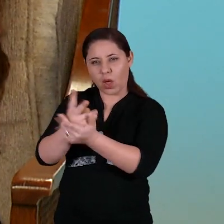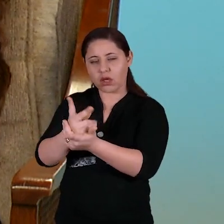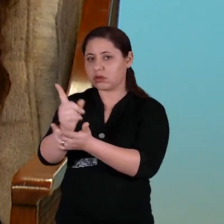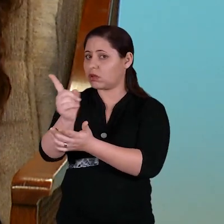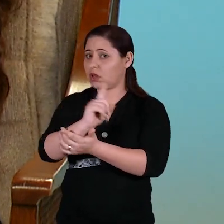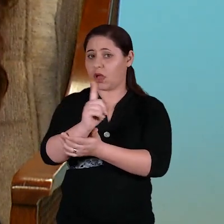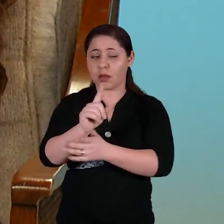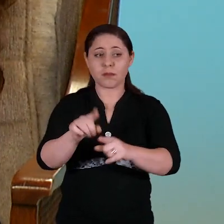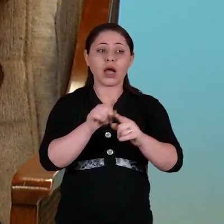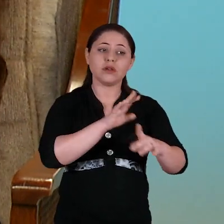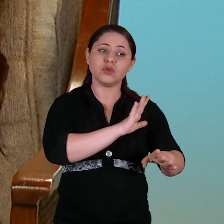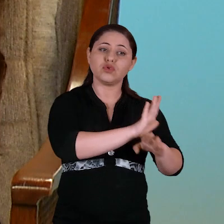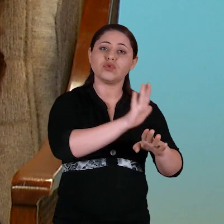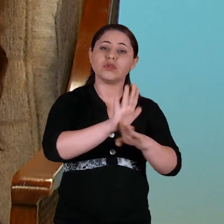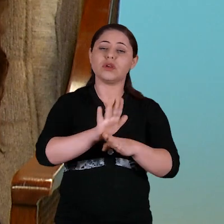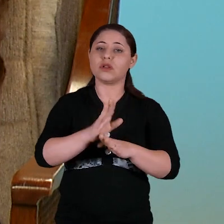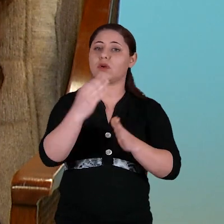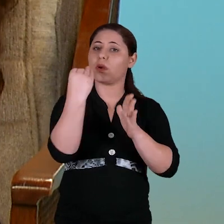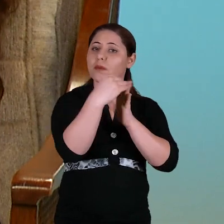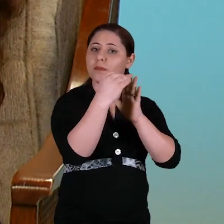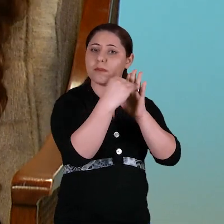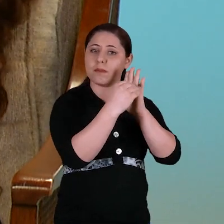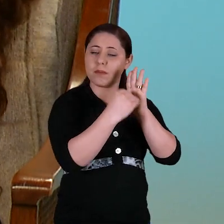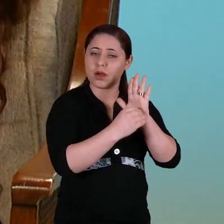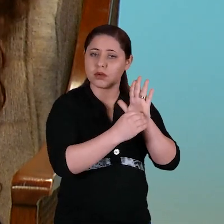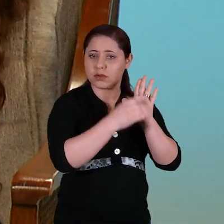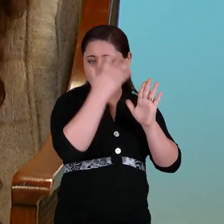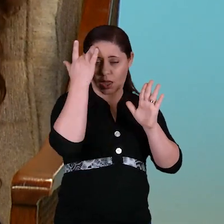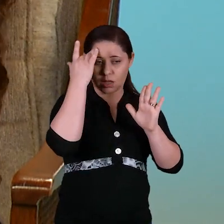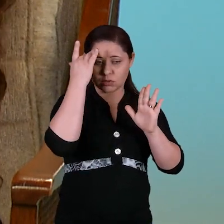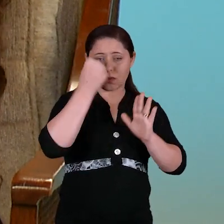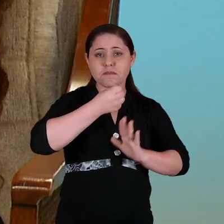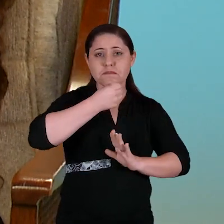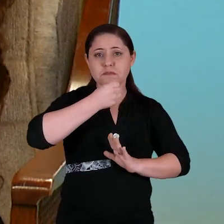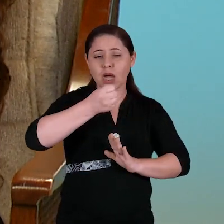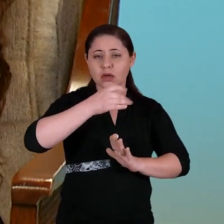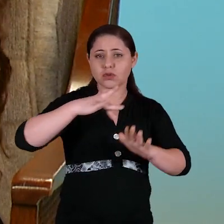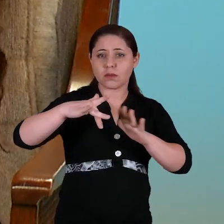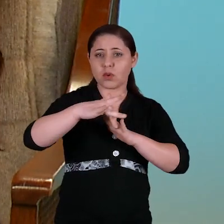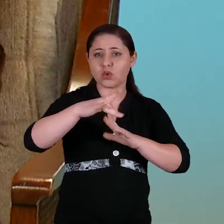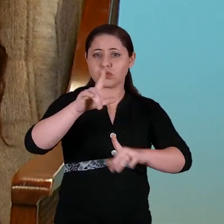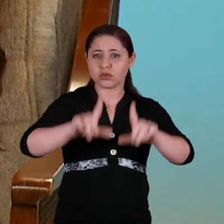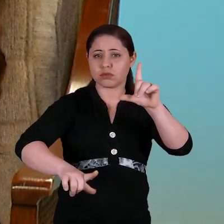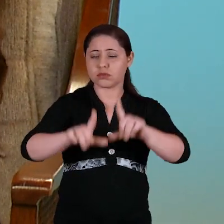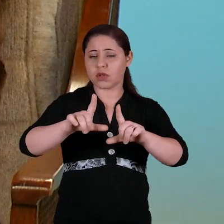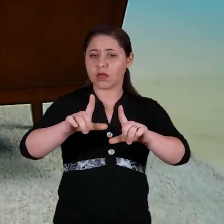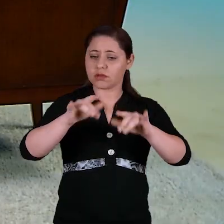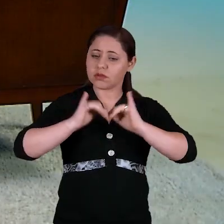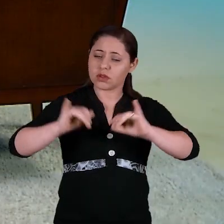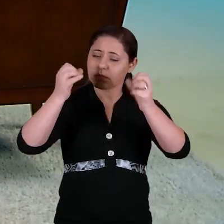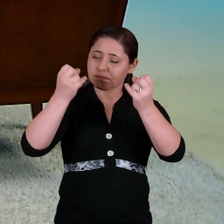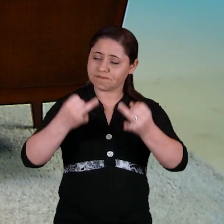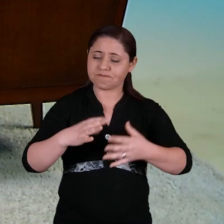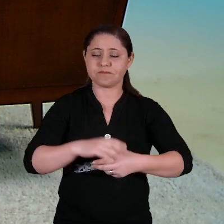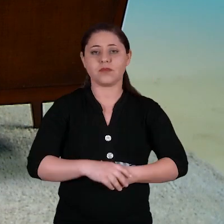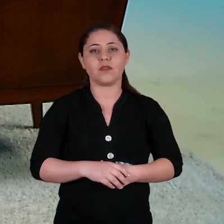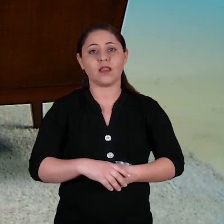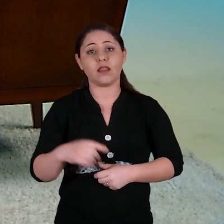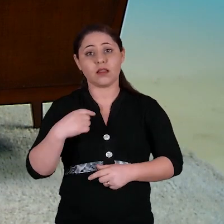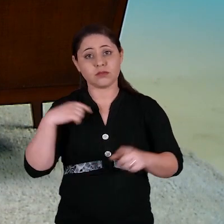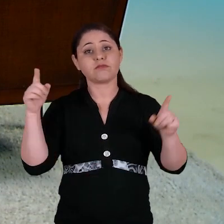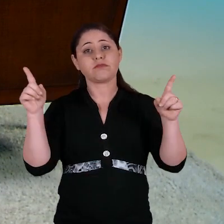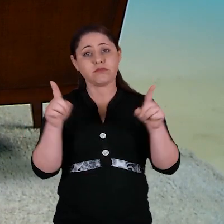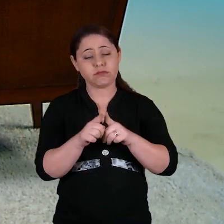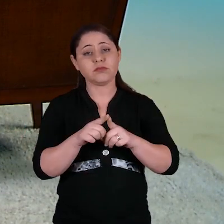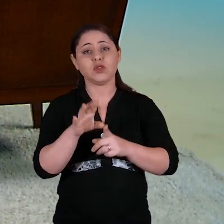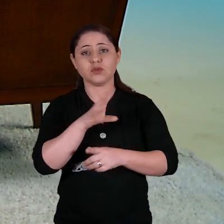da imprensa e contribuindo para que cada vez mais isso seja falado, sabe? Bom, e eu até gostaria